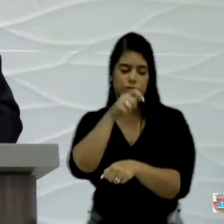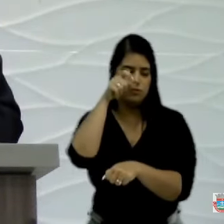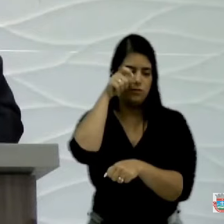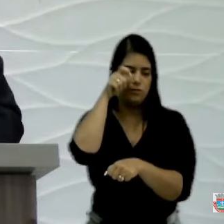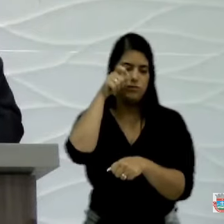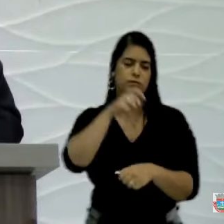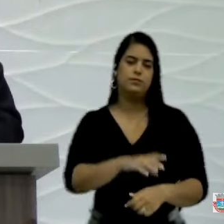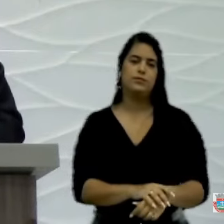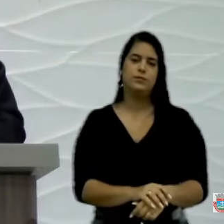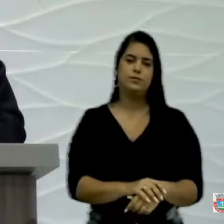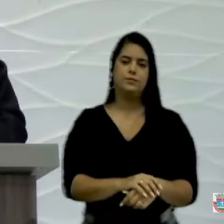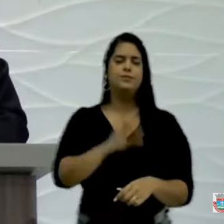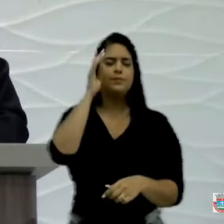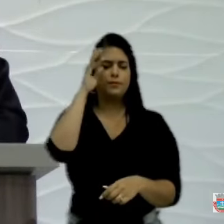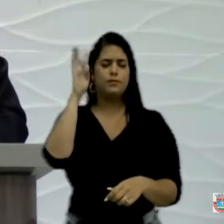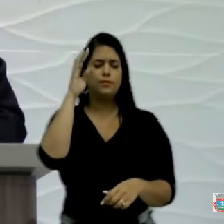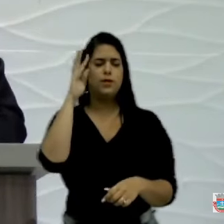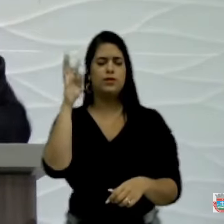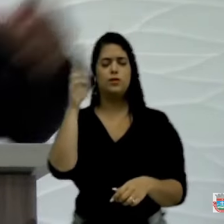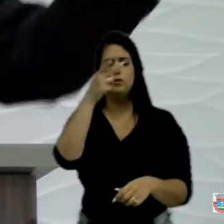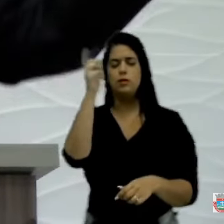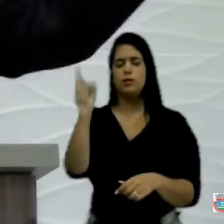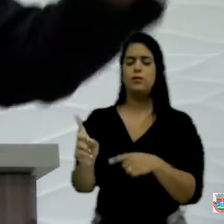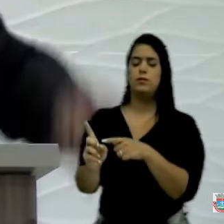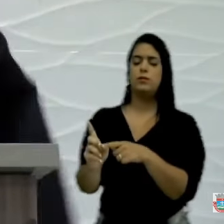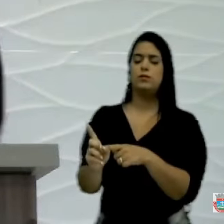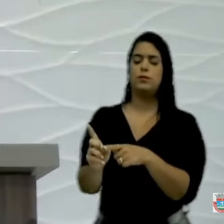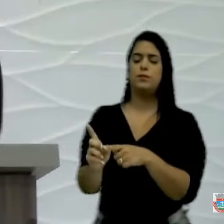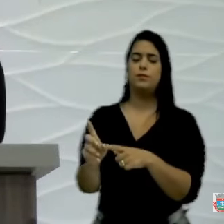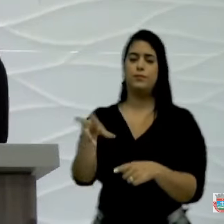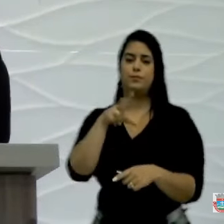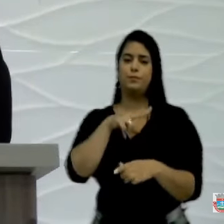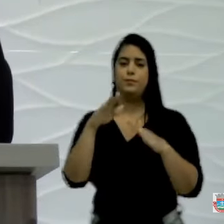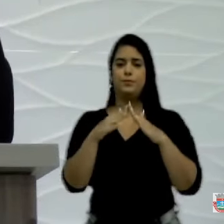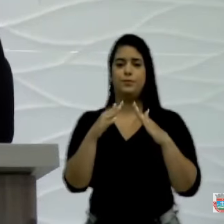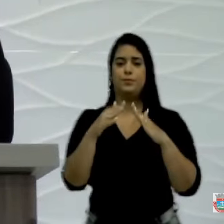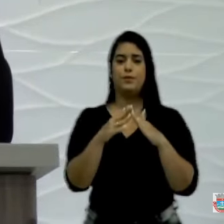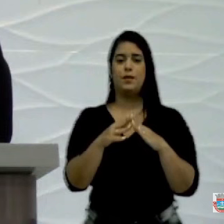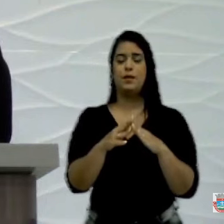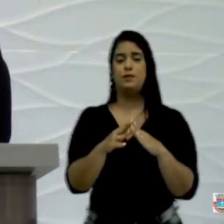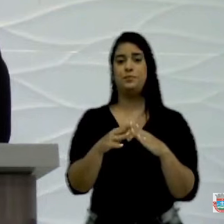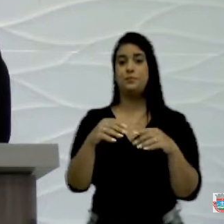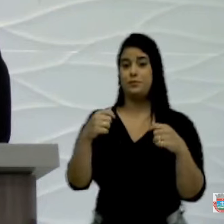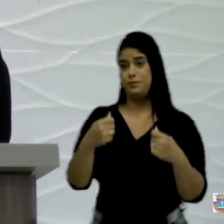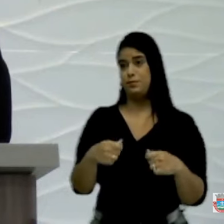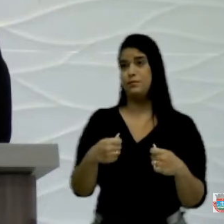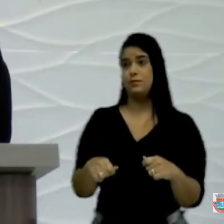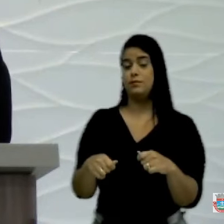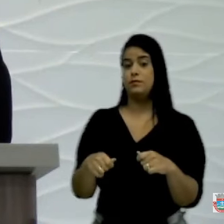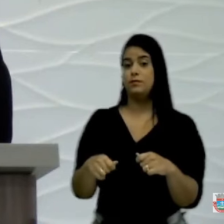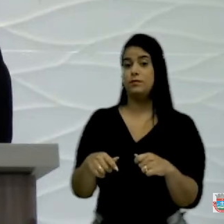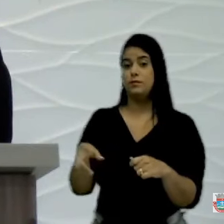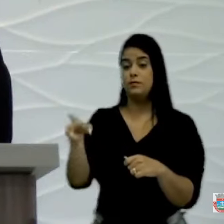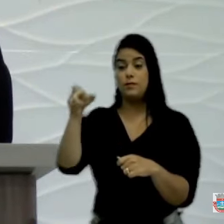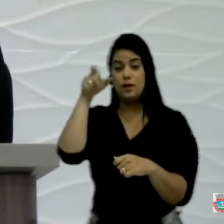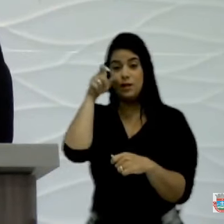Tá, imaginou o senhor dono de uma casa, aí o senhor bota um predeiro lá para trabalhar. Se o senhor não for olhar lá como é que ele está fazendo o serviço, como é que